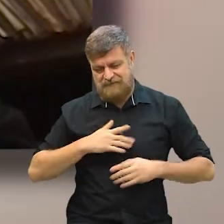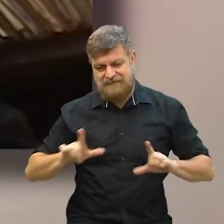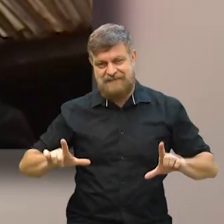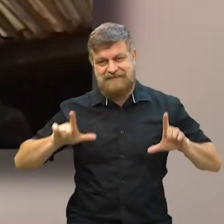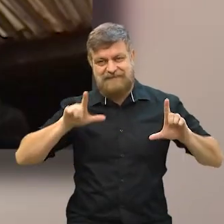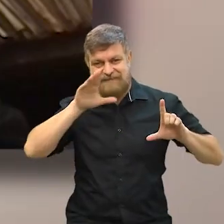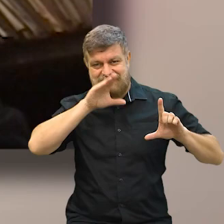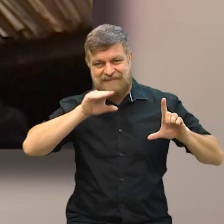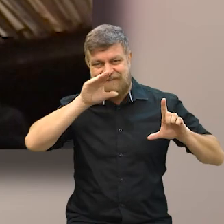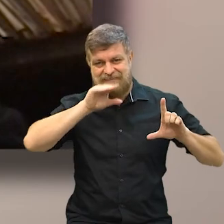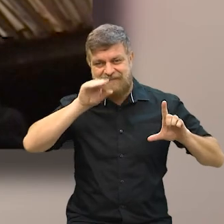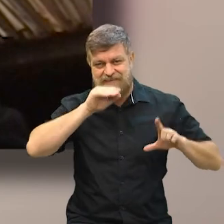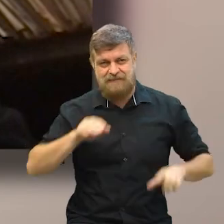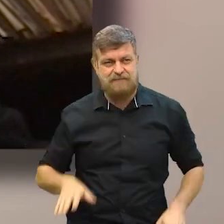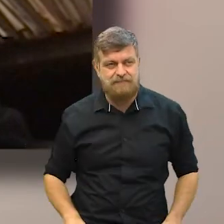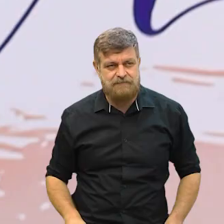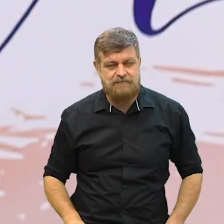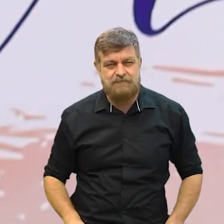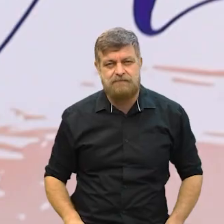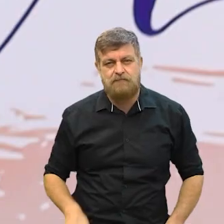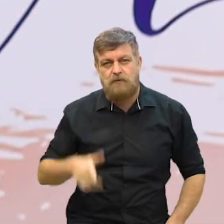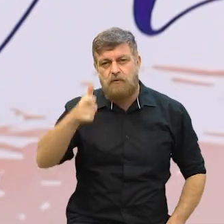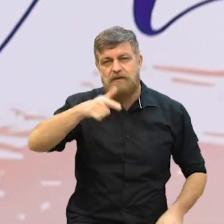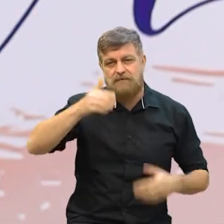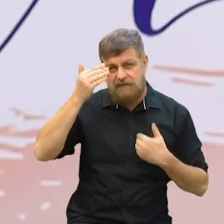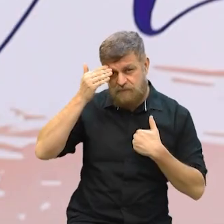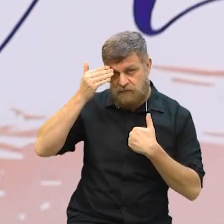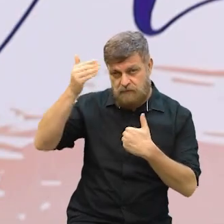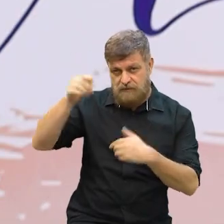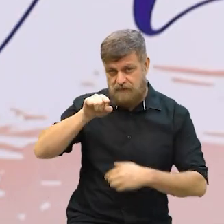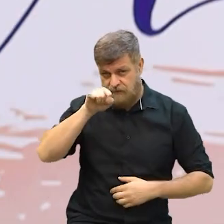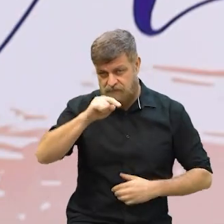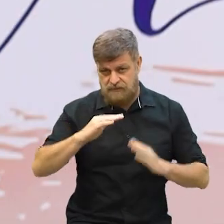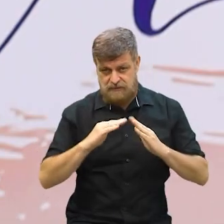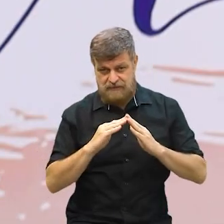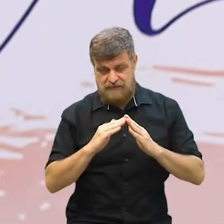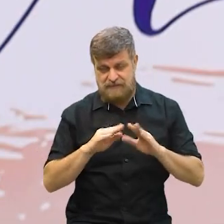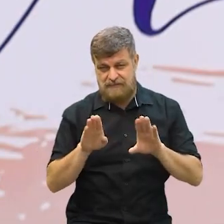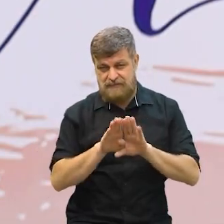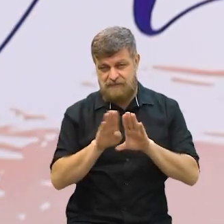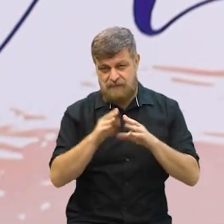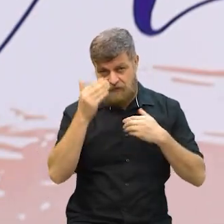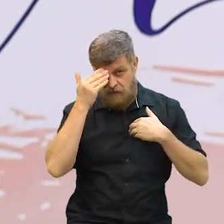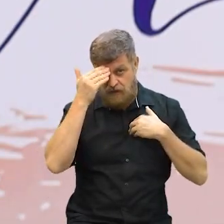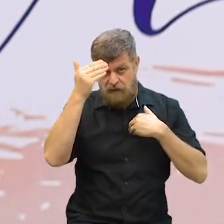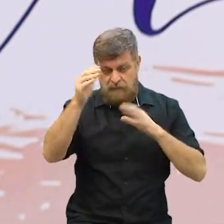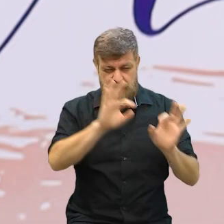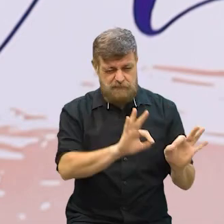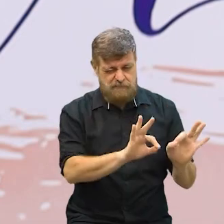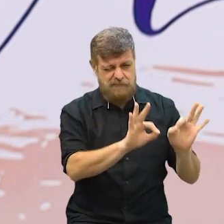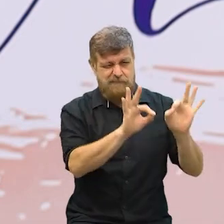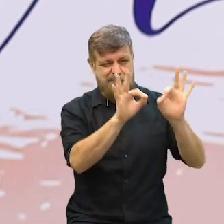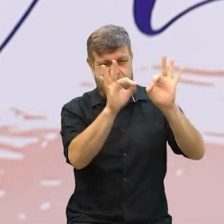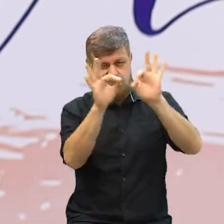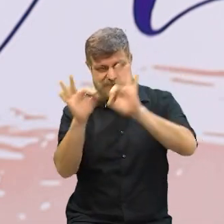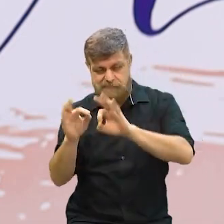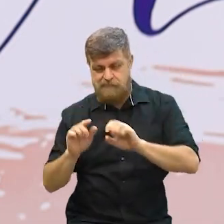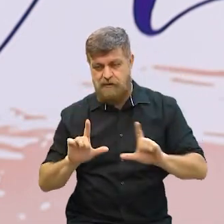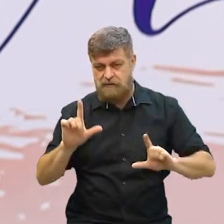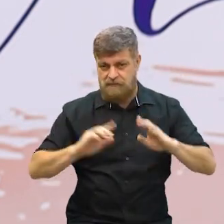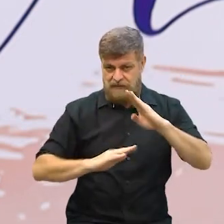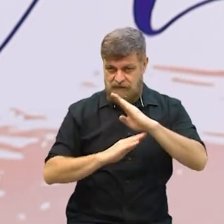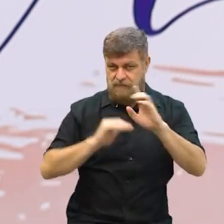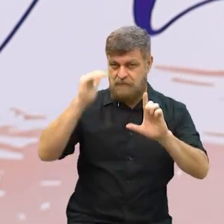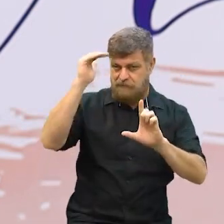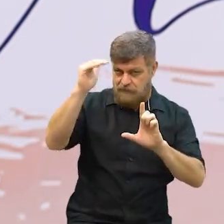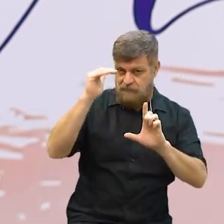um prazer estar aqui com vocês. Então, doutor, mais uma vez, muito obrigada. A você de casa também, muito obrigada por acompanhar a gente aqui ao longo